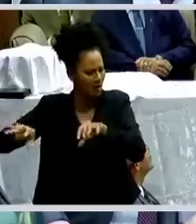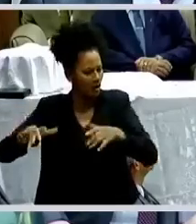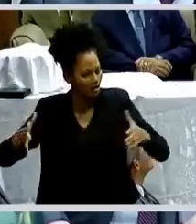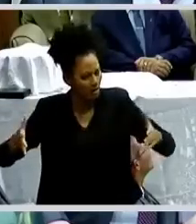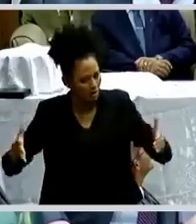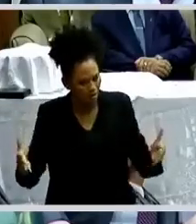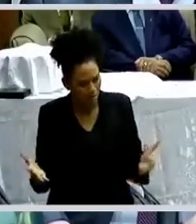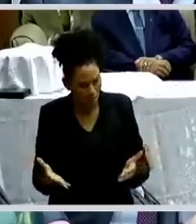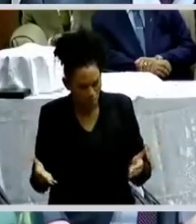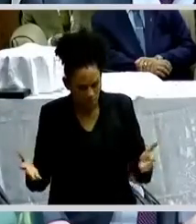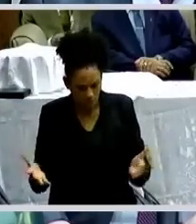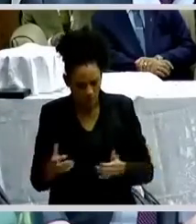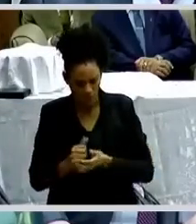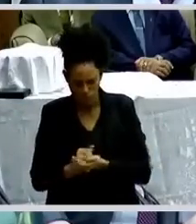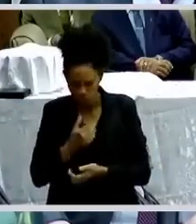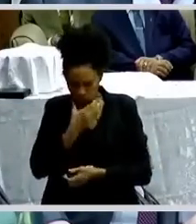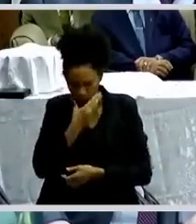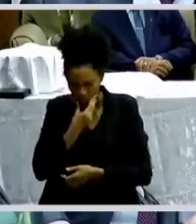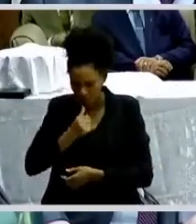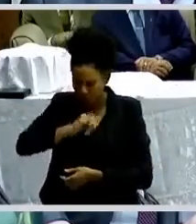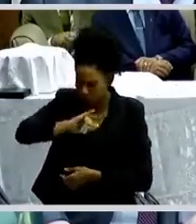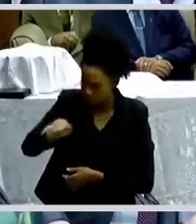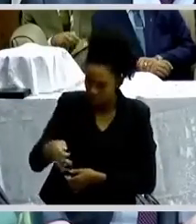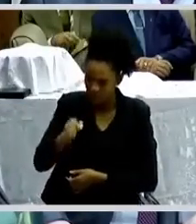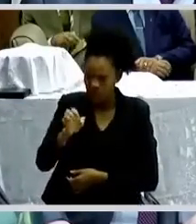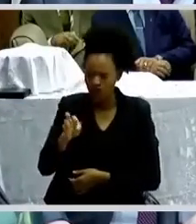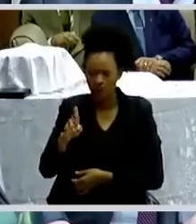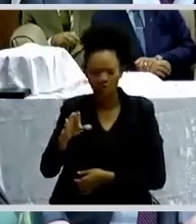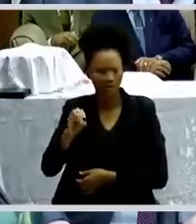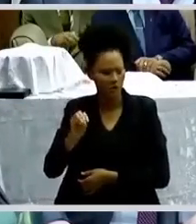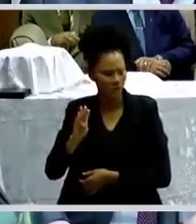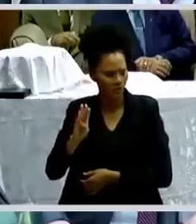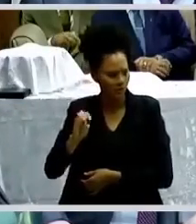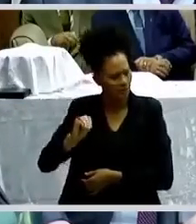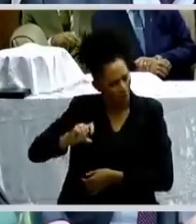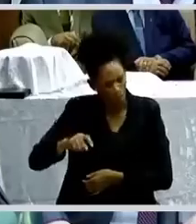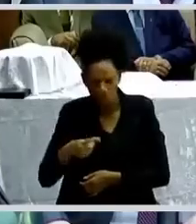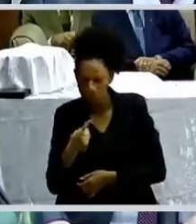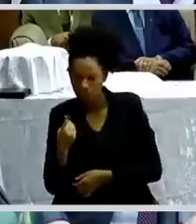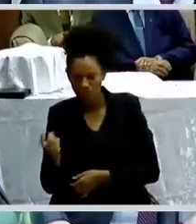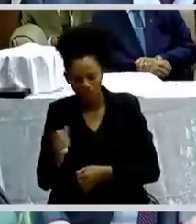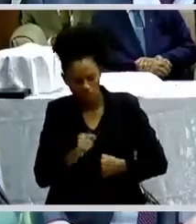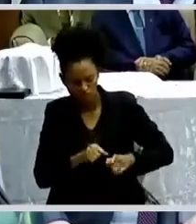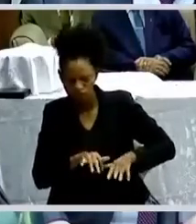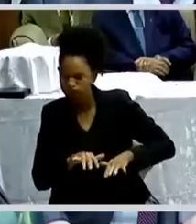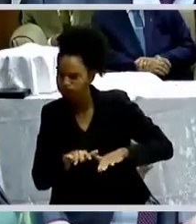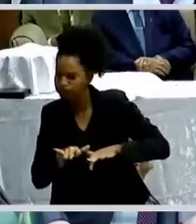Agora, Jeroboão leva este povo para o norte.